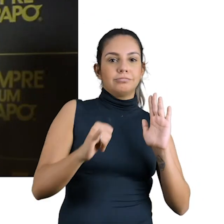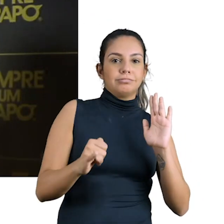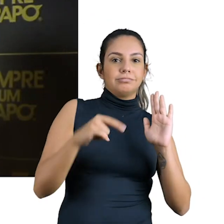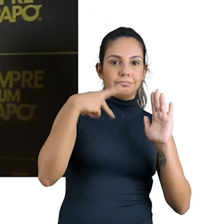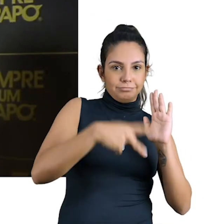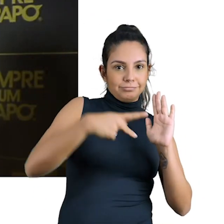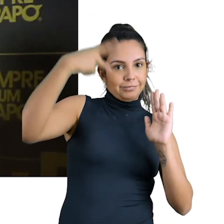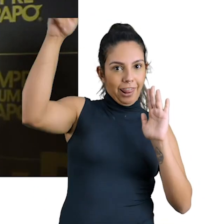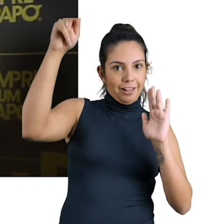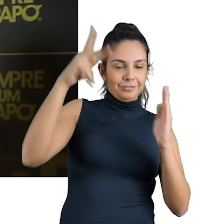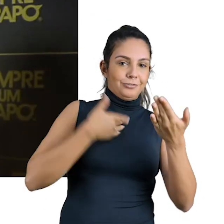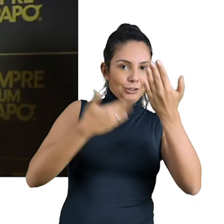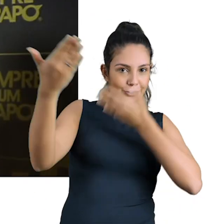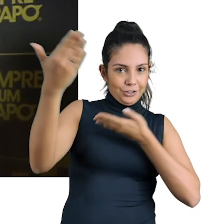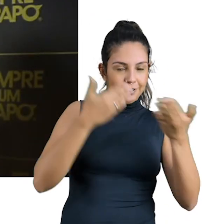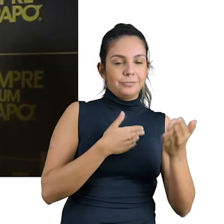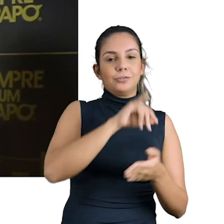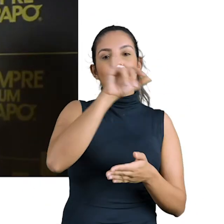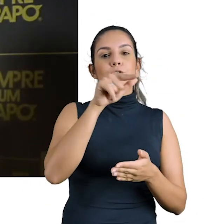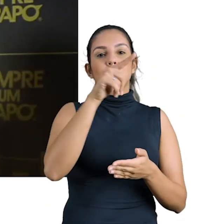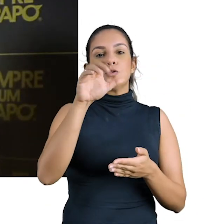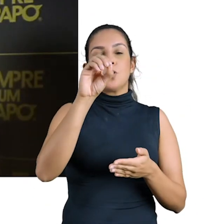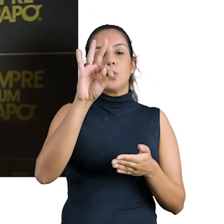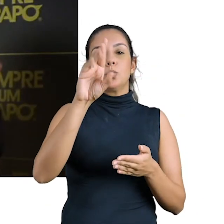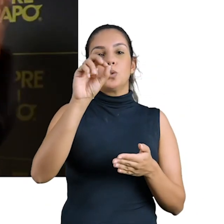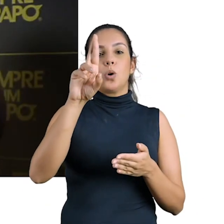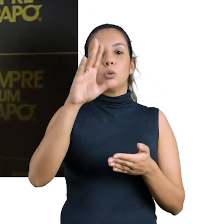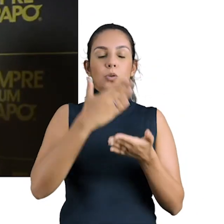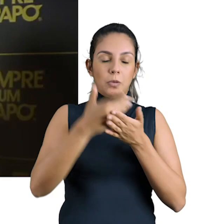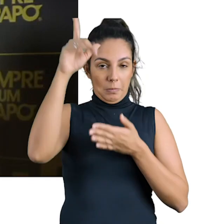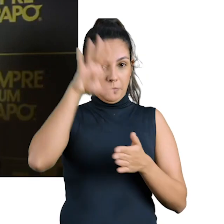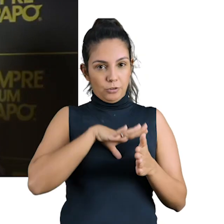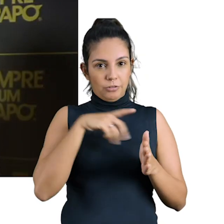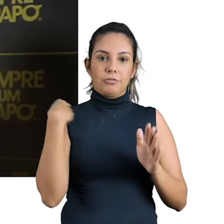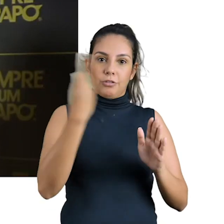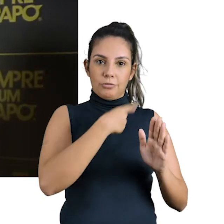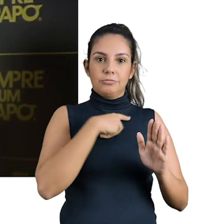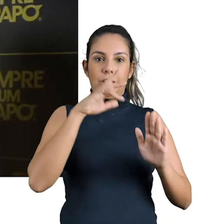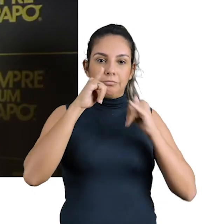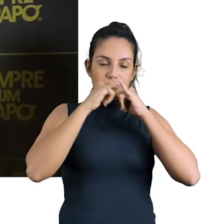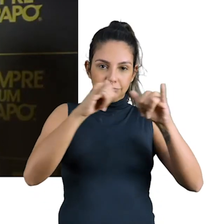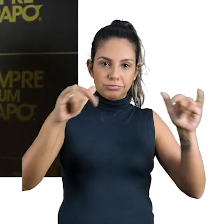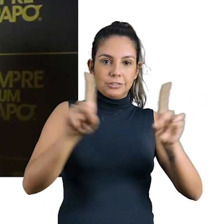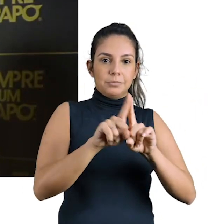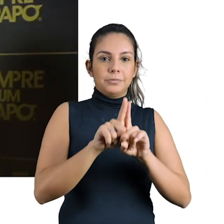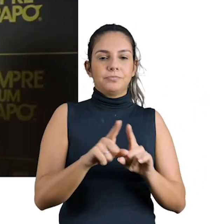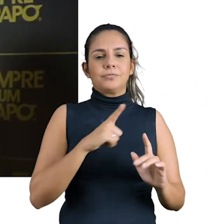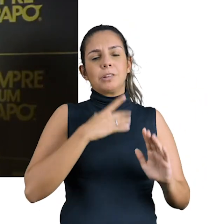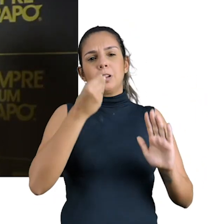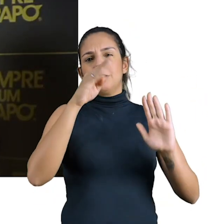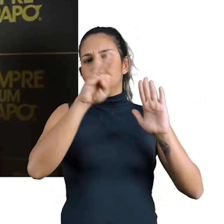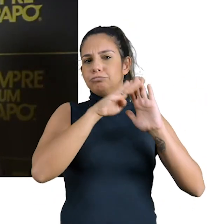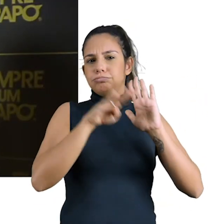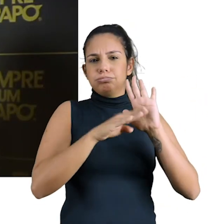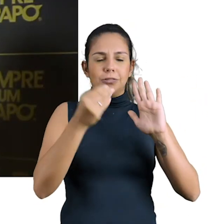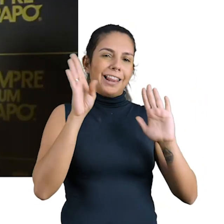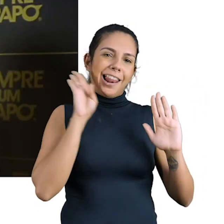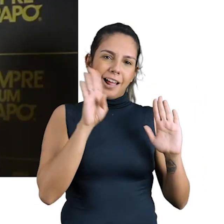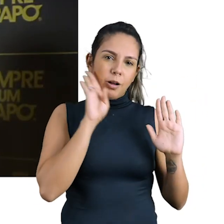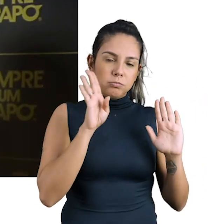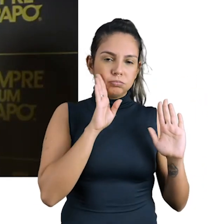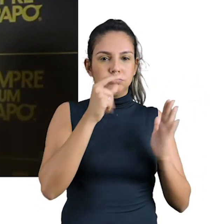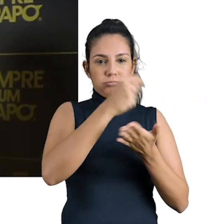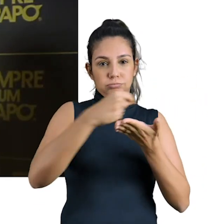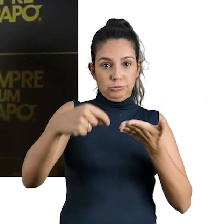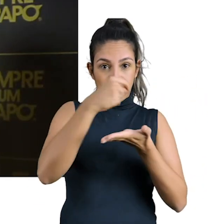João Tordo, que vai ser entrevistado lá em Portugal e a gente vai retransmitir. E tem uma lista muito legal